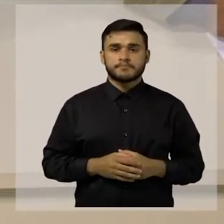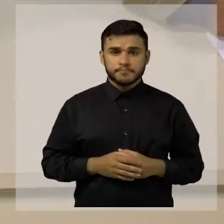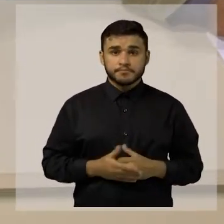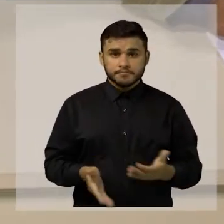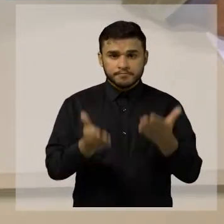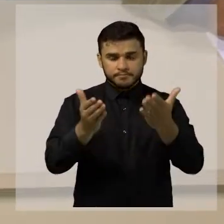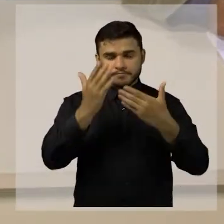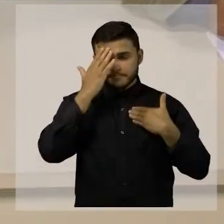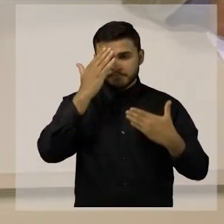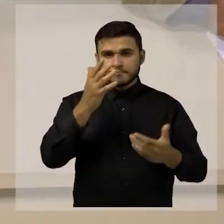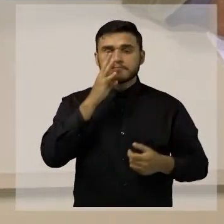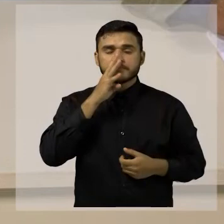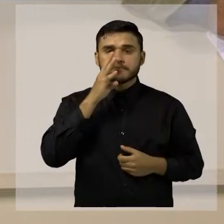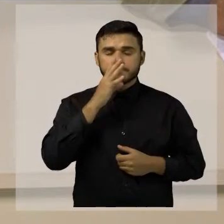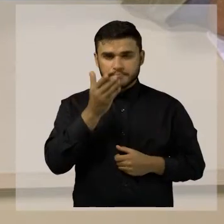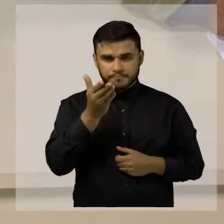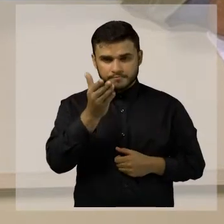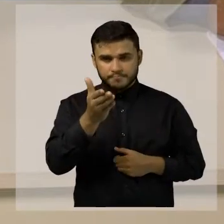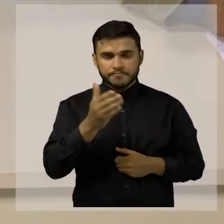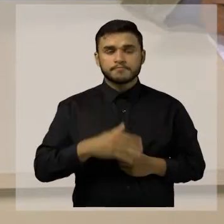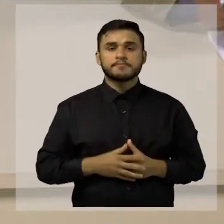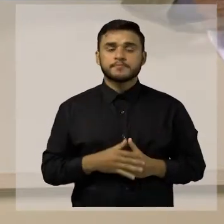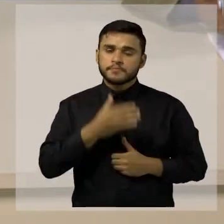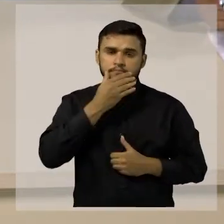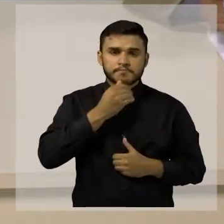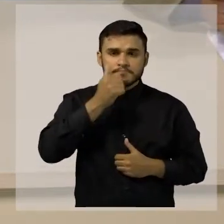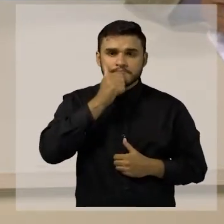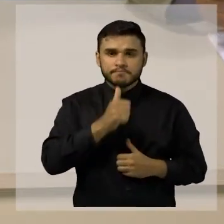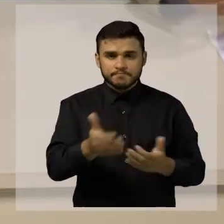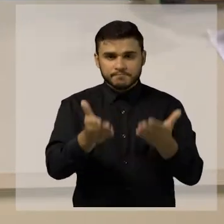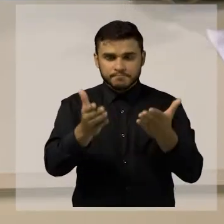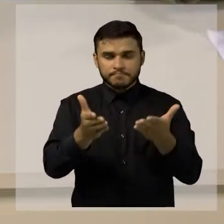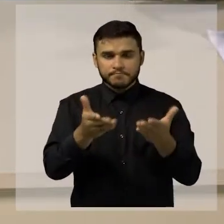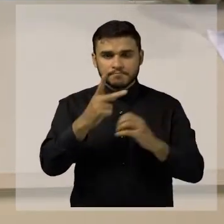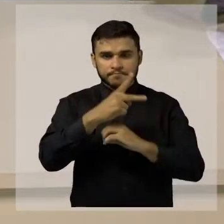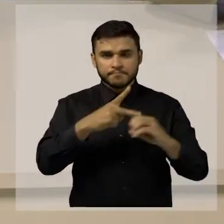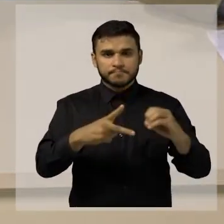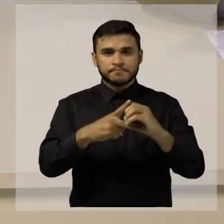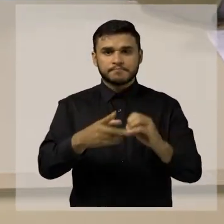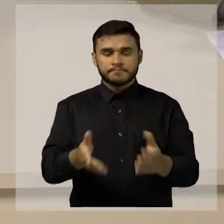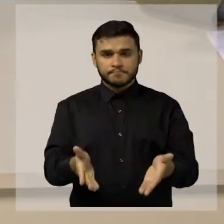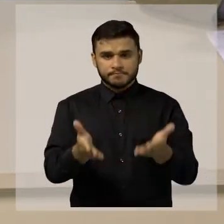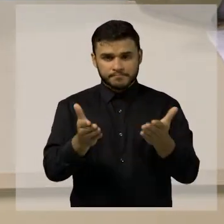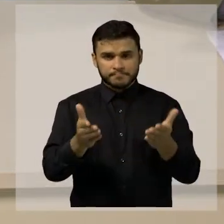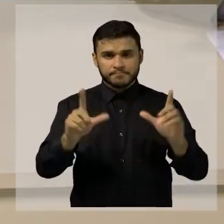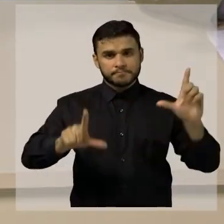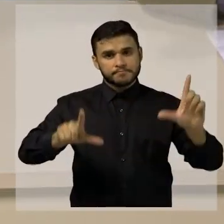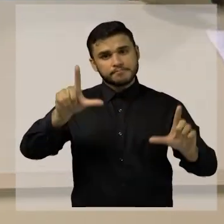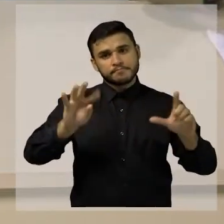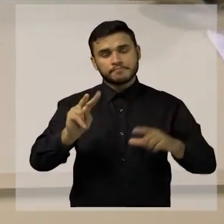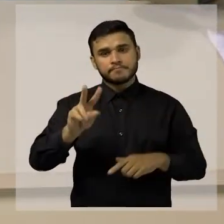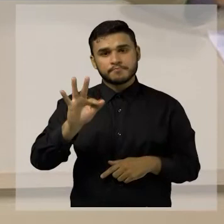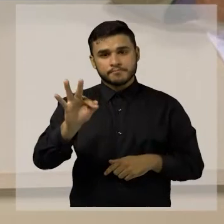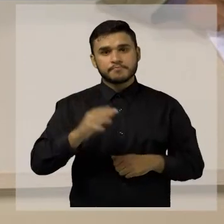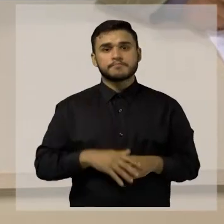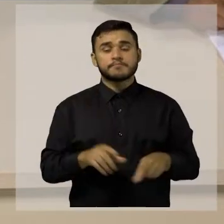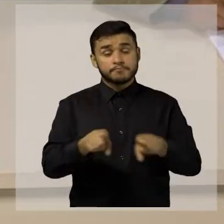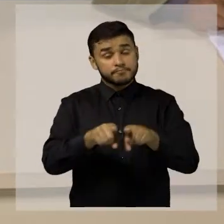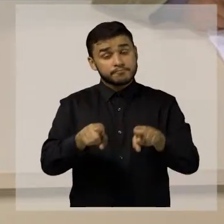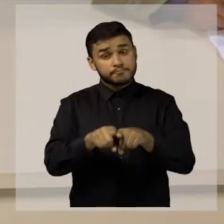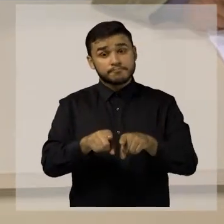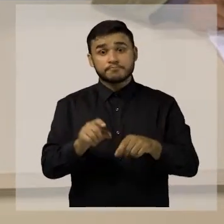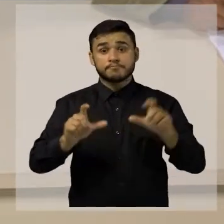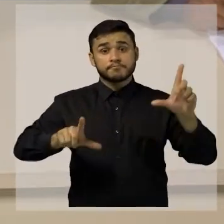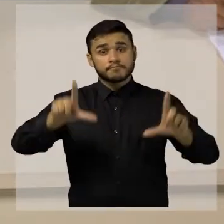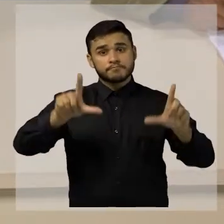obrigado, telespectadora, pela honrosa audiência ao programa Pela Ordem, aqui na sua TV Fortaleza e também na sua TV